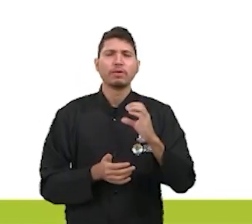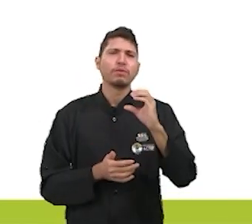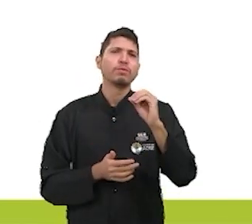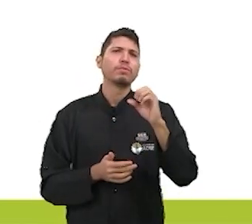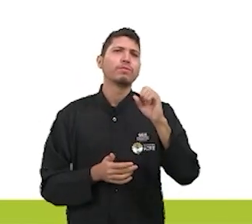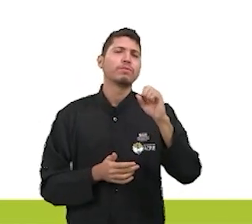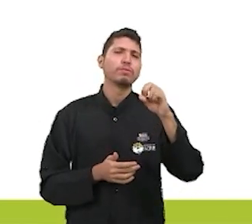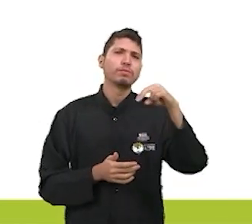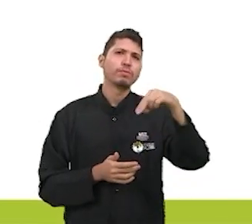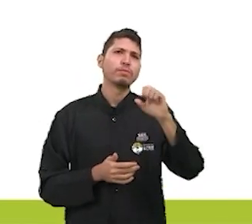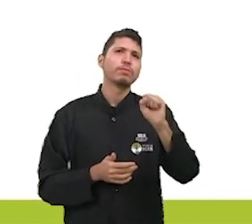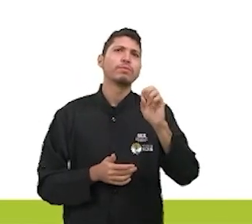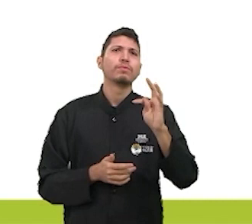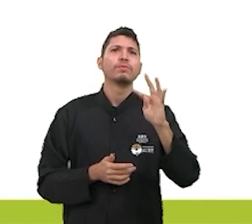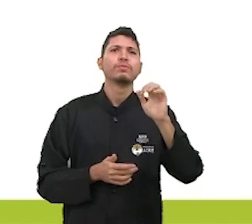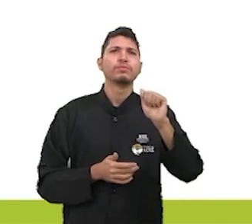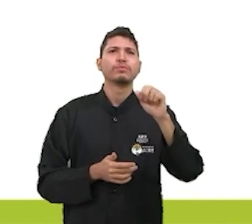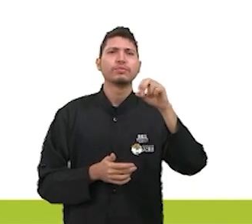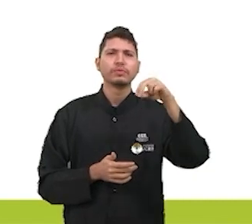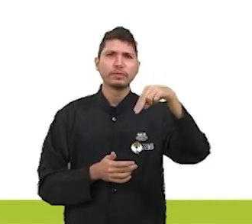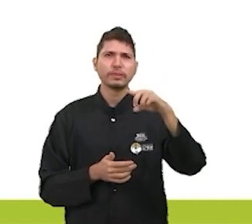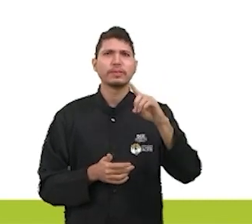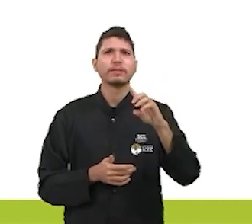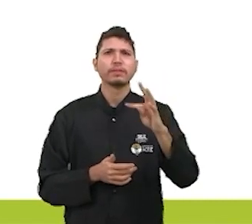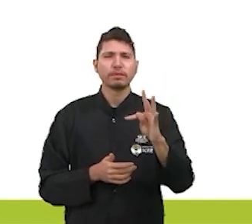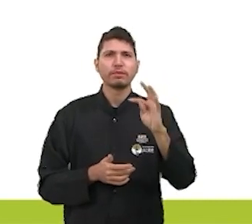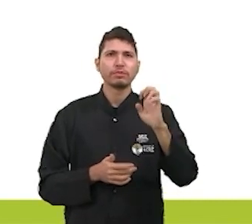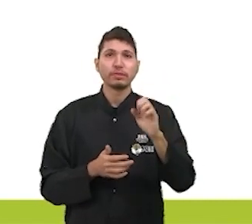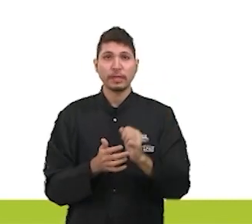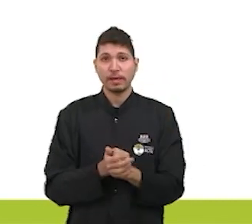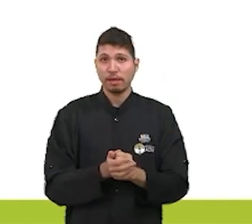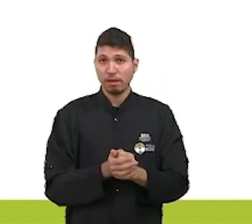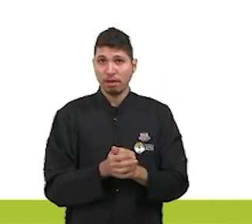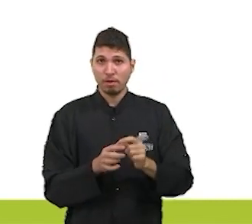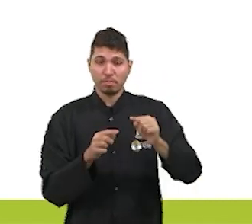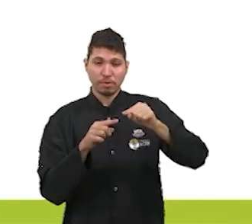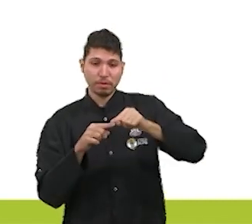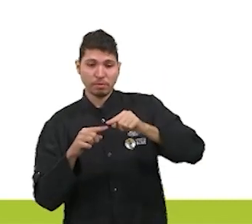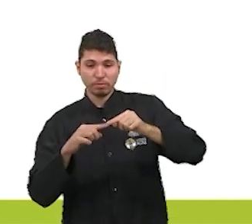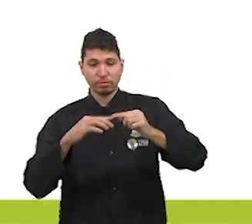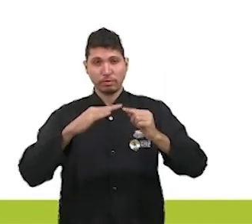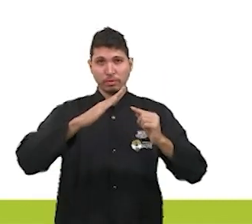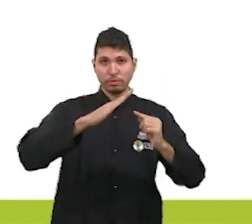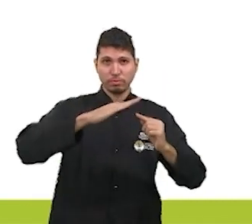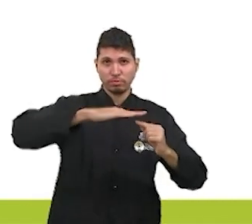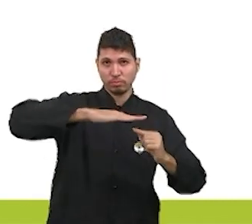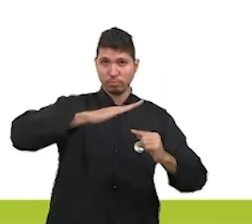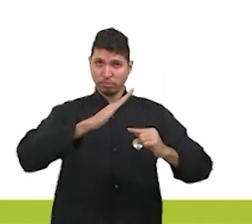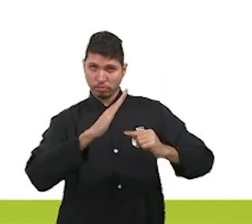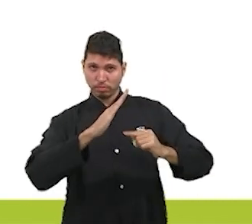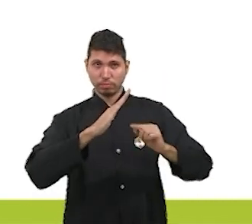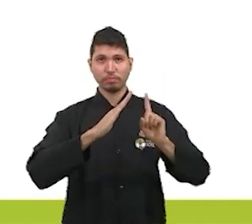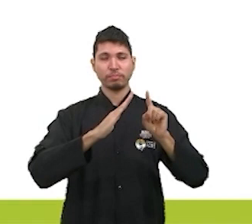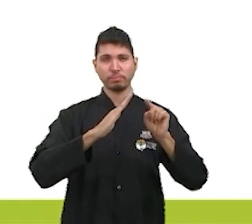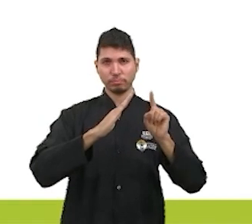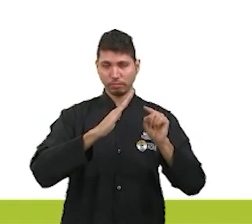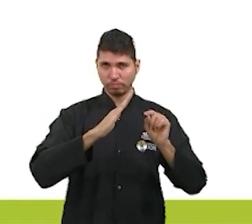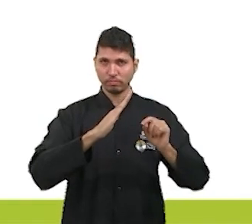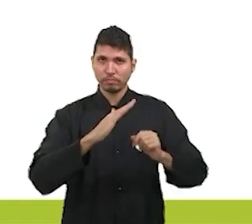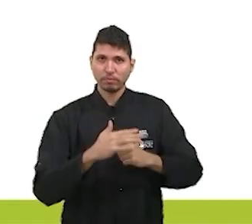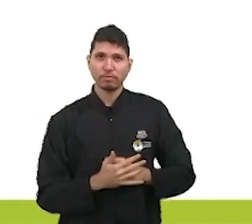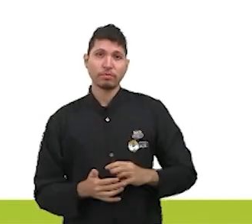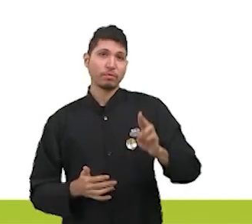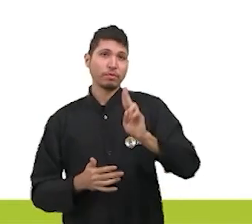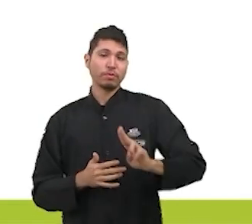gente. Então é a ideia de um ângulo de inclinação, tá bom? Uma constante. E supondo-se que x está entre 0 e 90. Usando